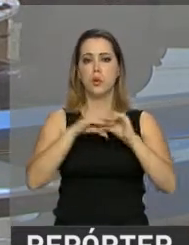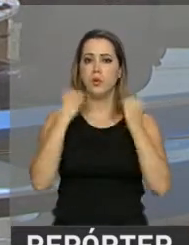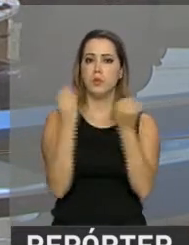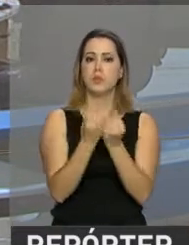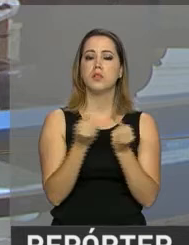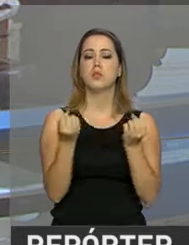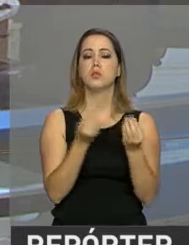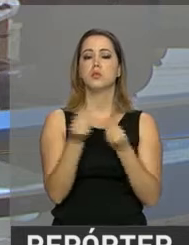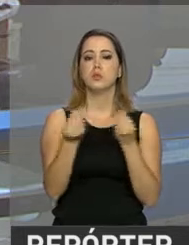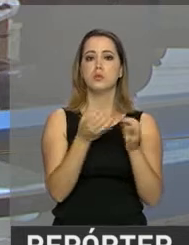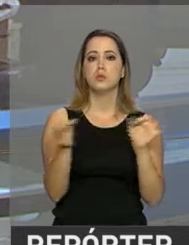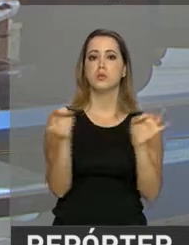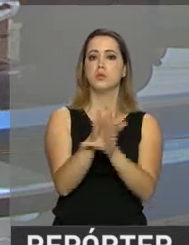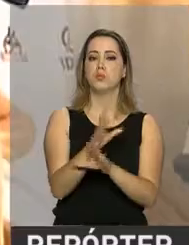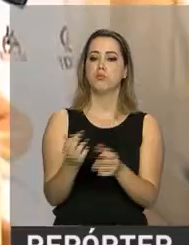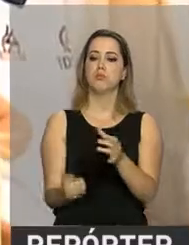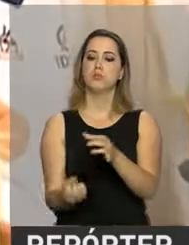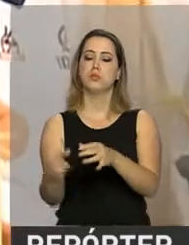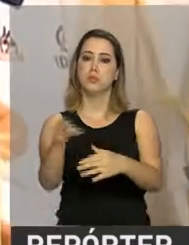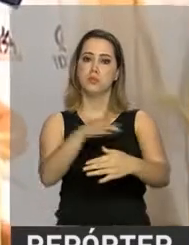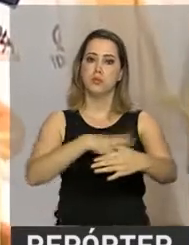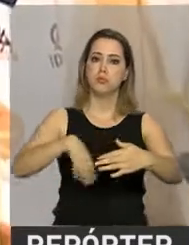eliminar criadouros do mosquito.